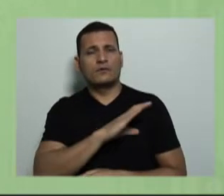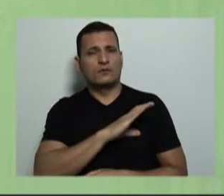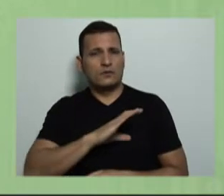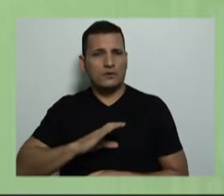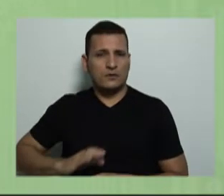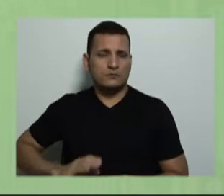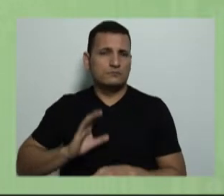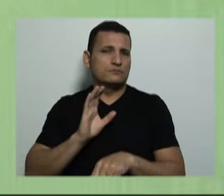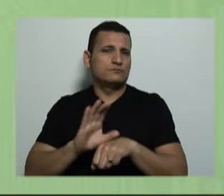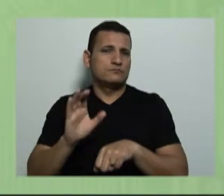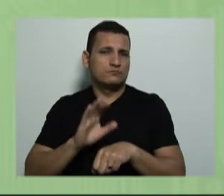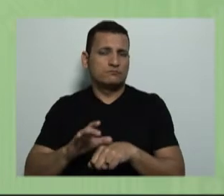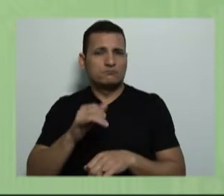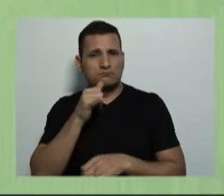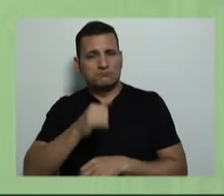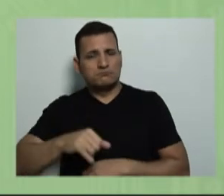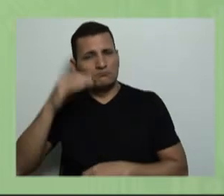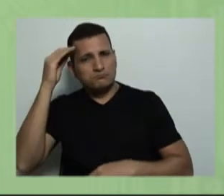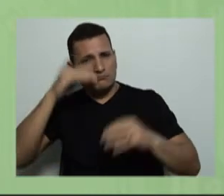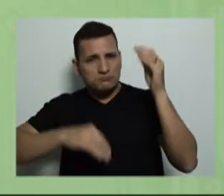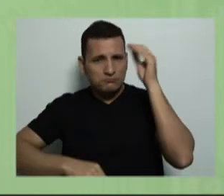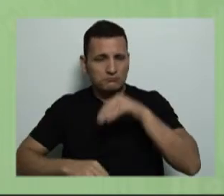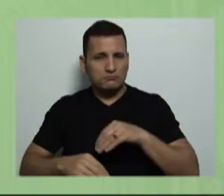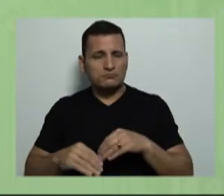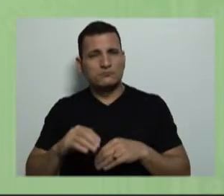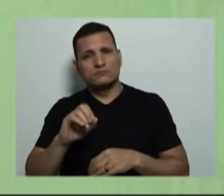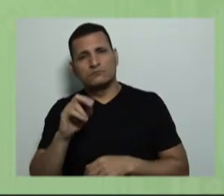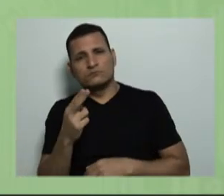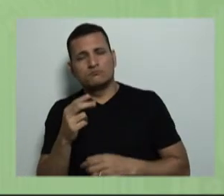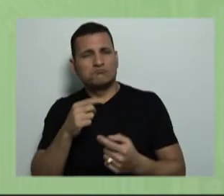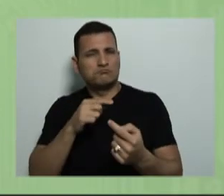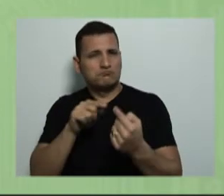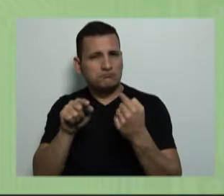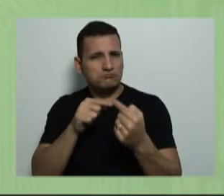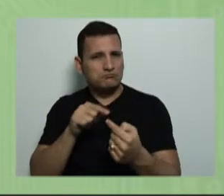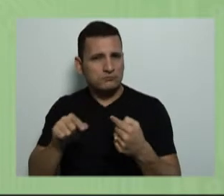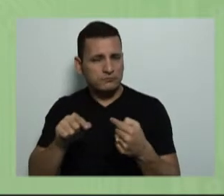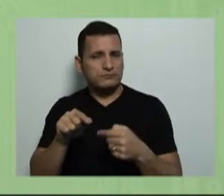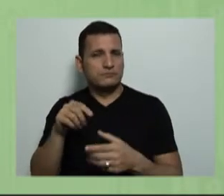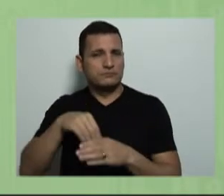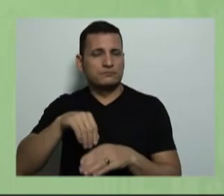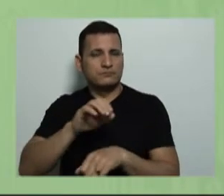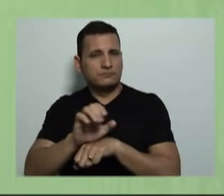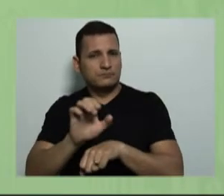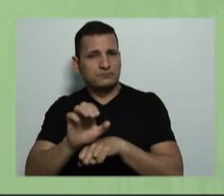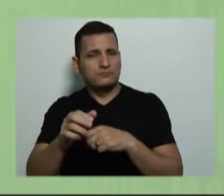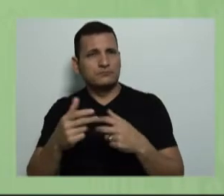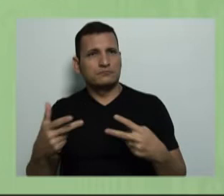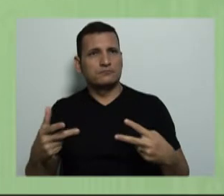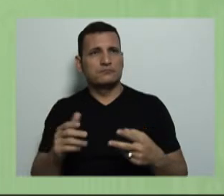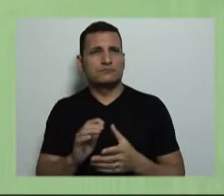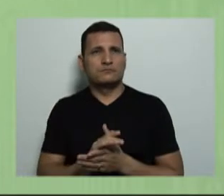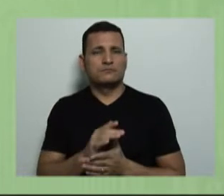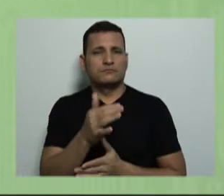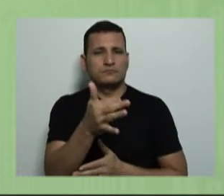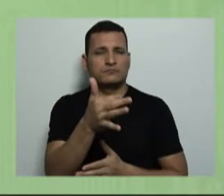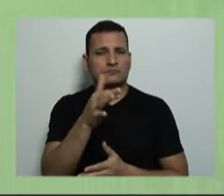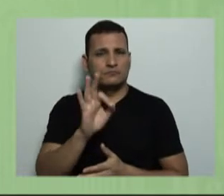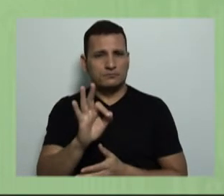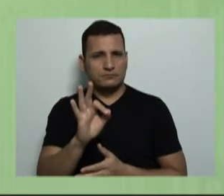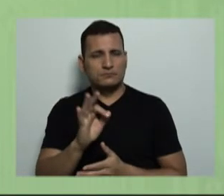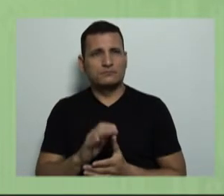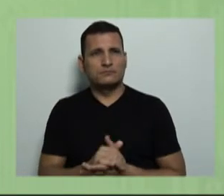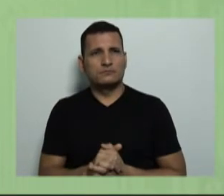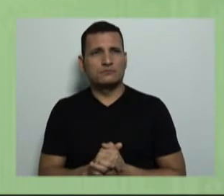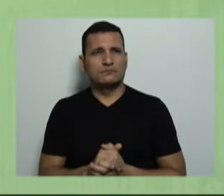sobre desistências, prorrogações e irregularidades nos estágios. 10. Orientar